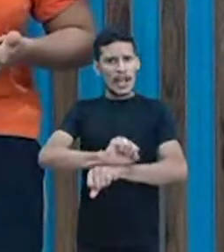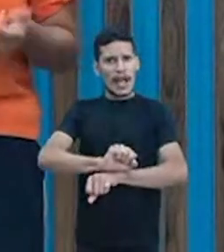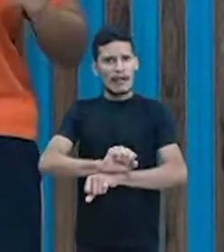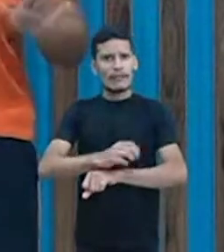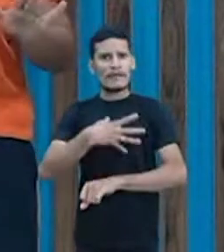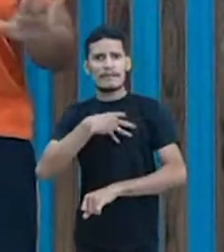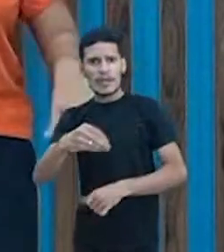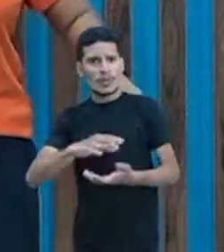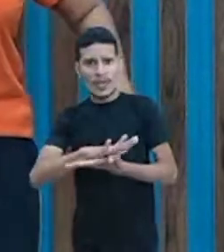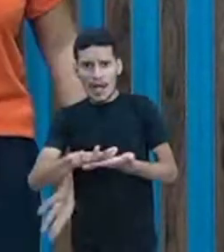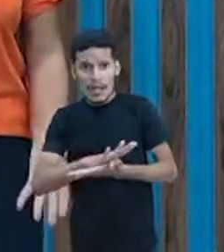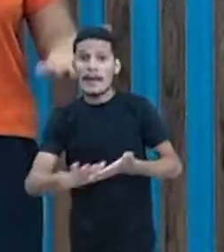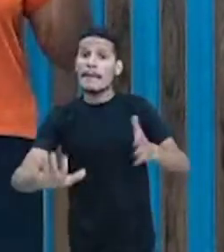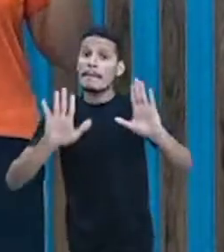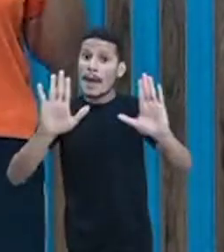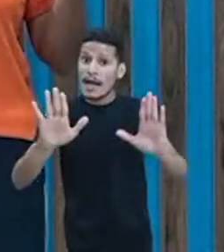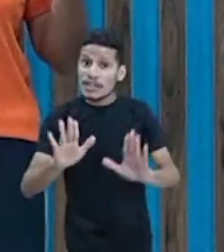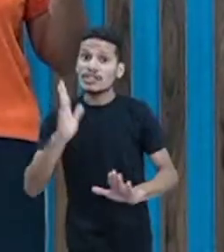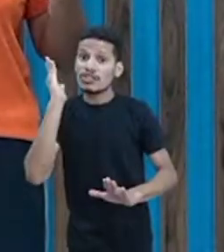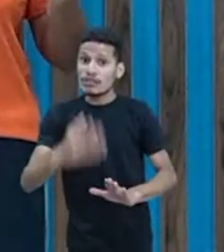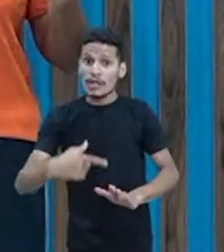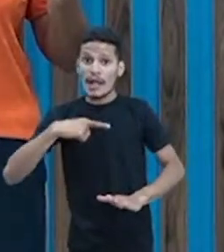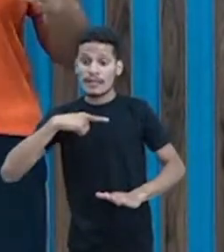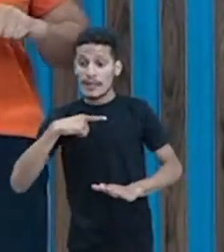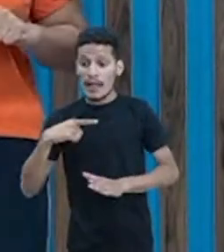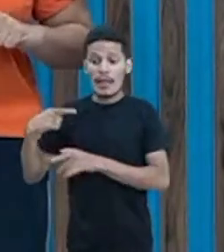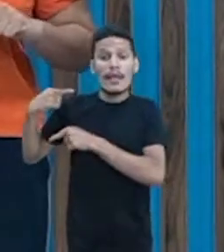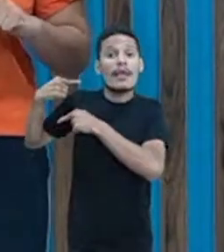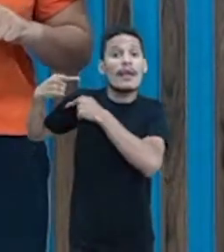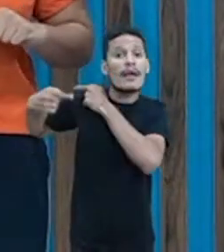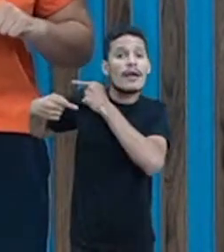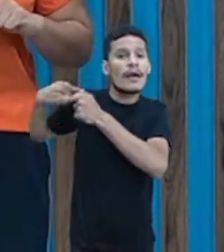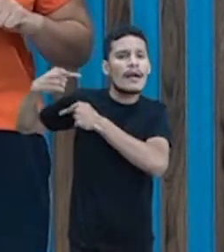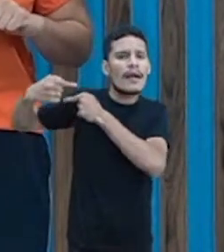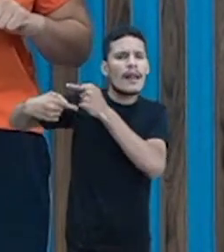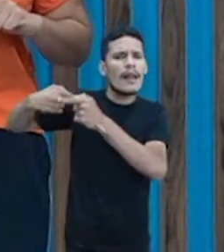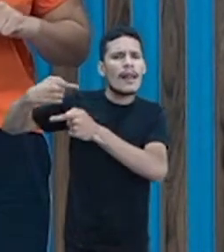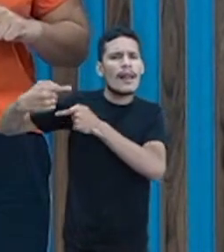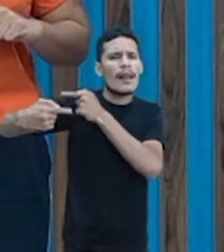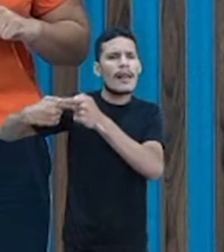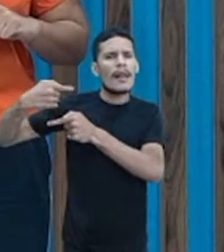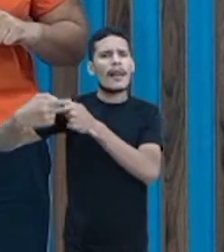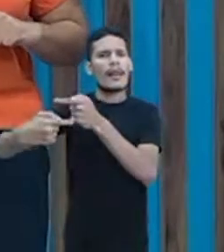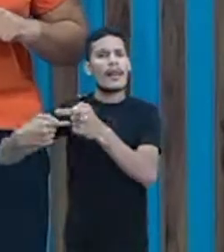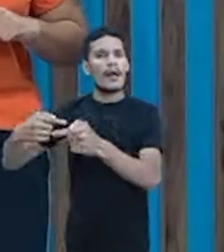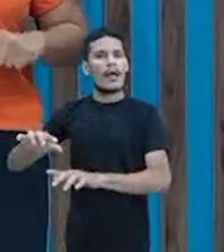neto, tataraneto, não. Mas eles herdam essa